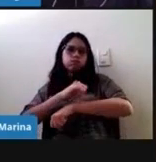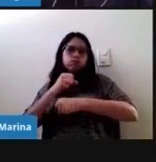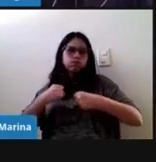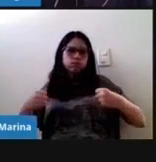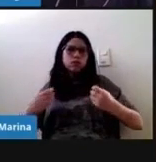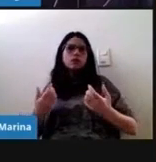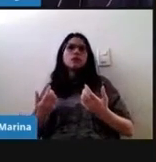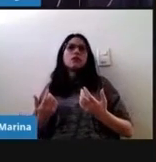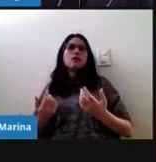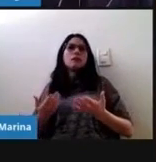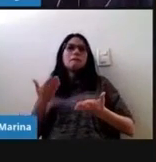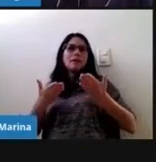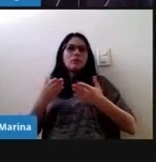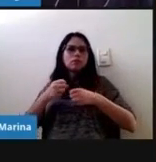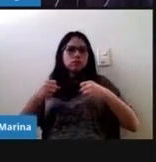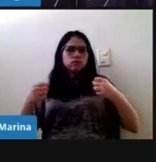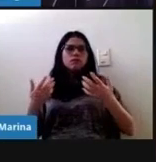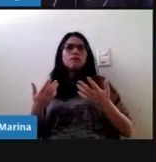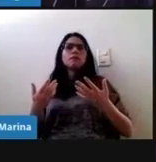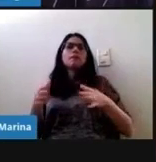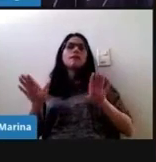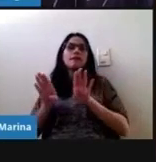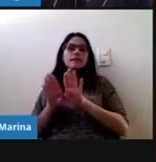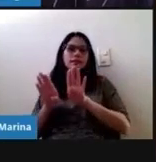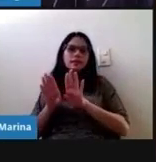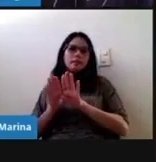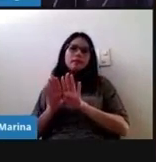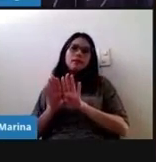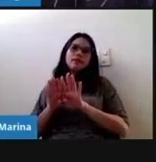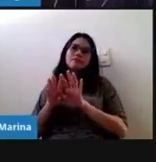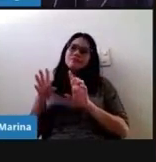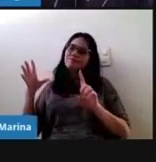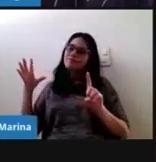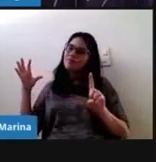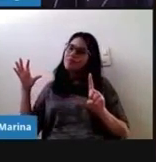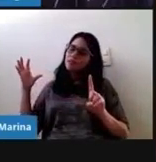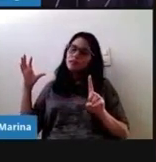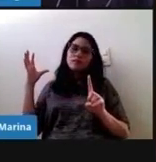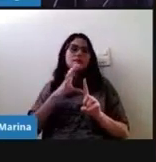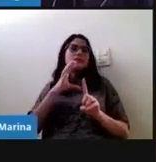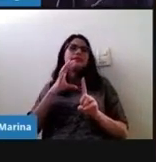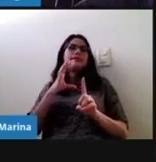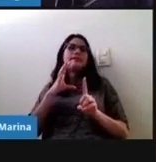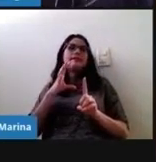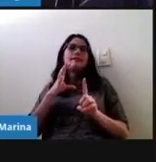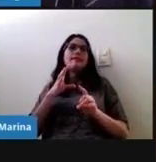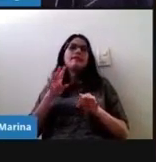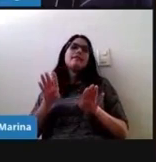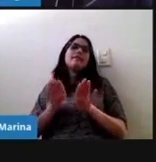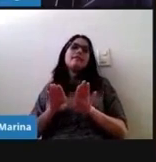que também colabora significativamente para impactos